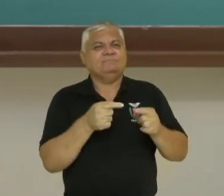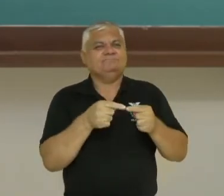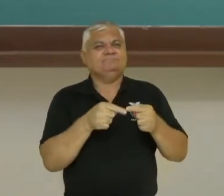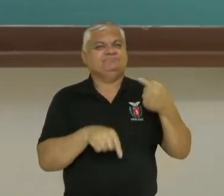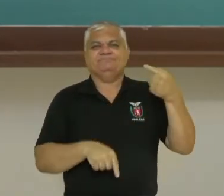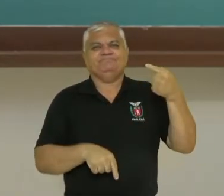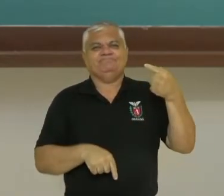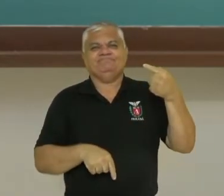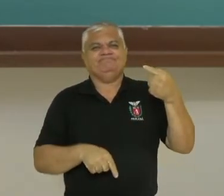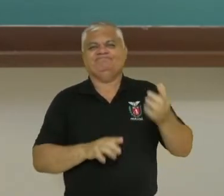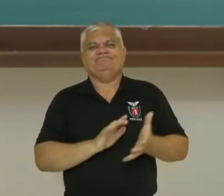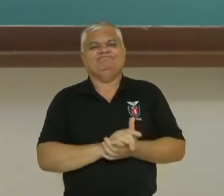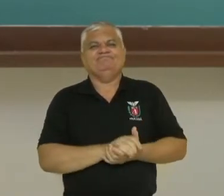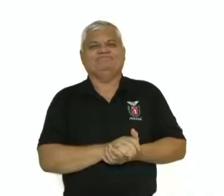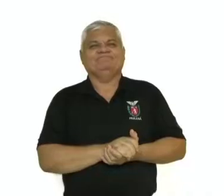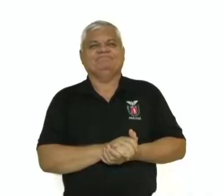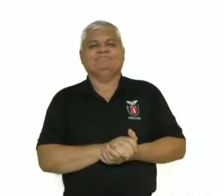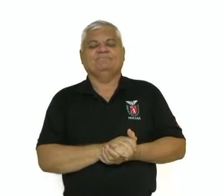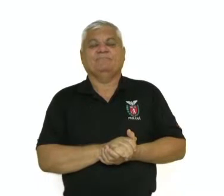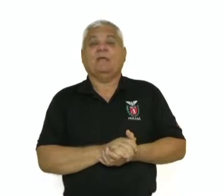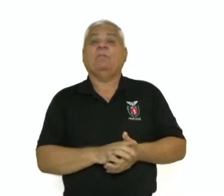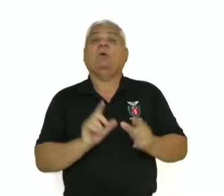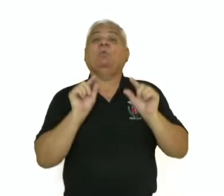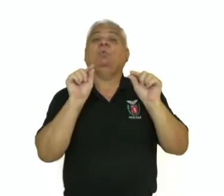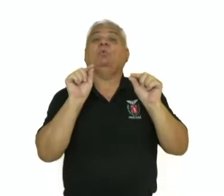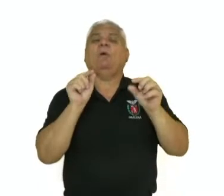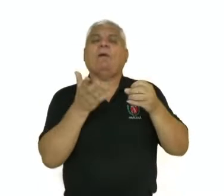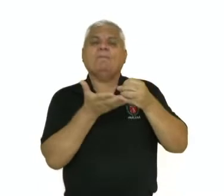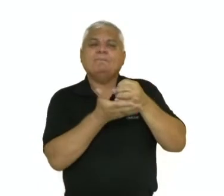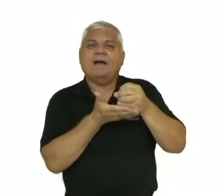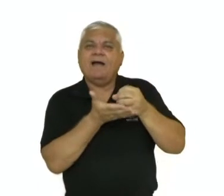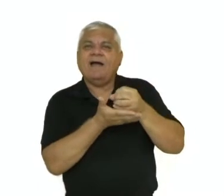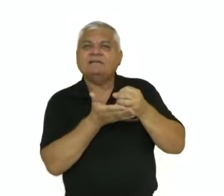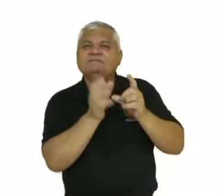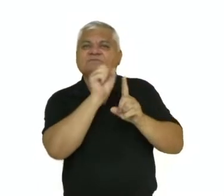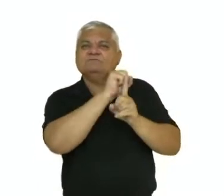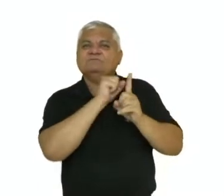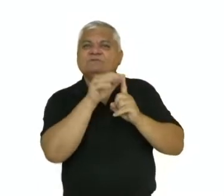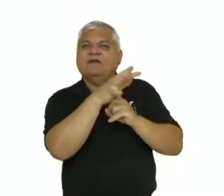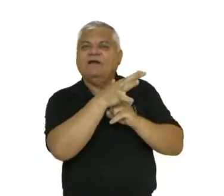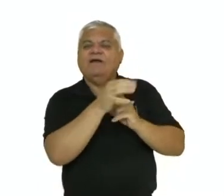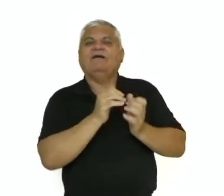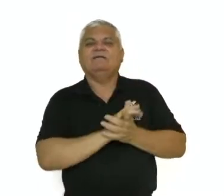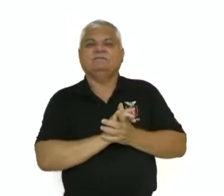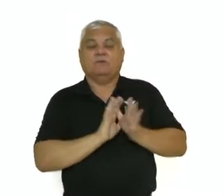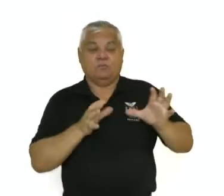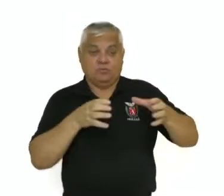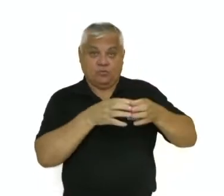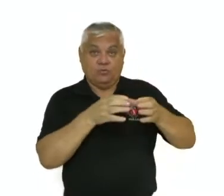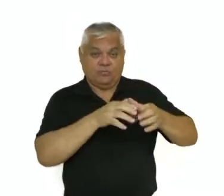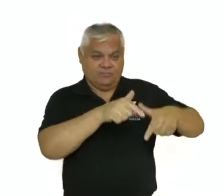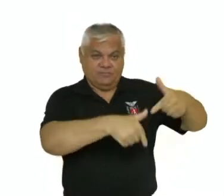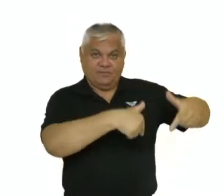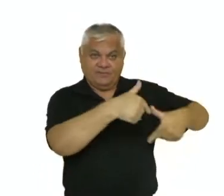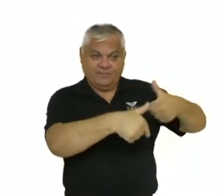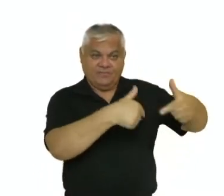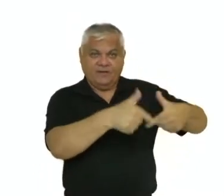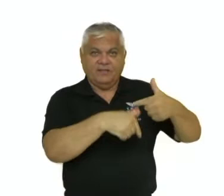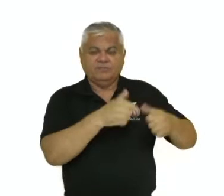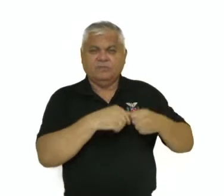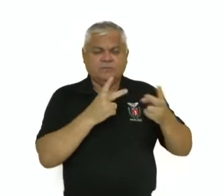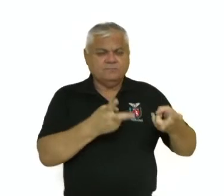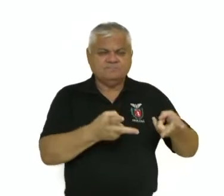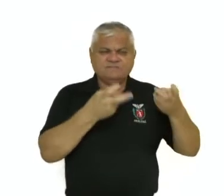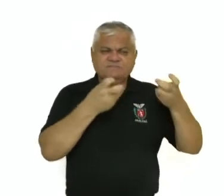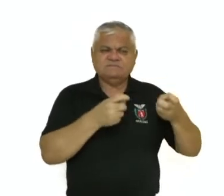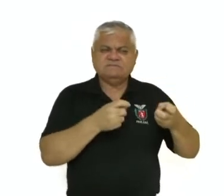bem. Bem, quais são as bases do socialismo? A classe proletária pôde enxergar uma